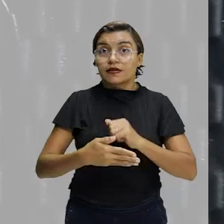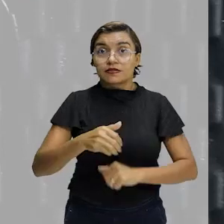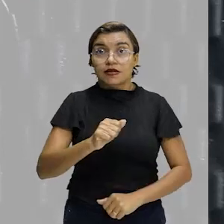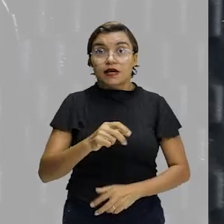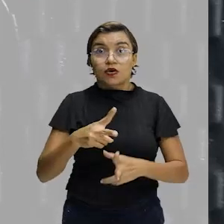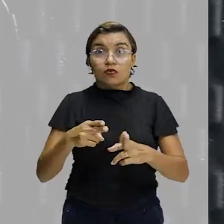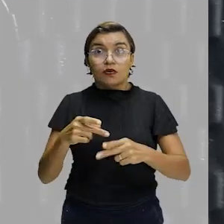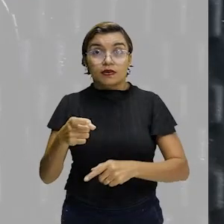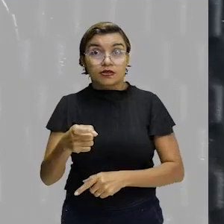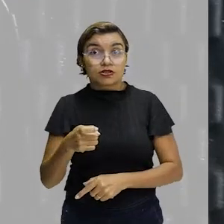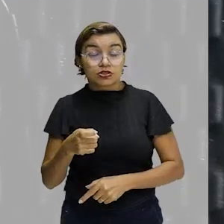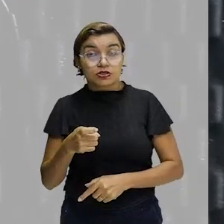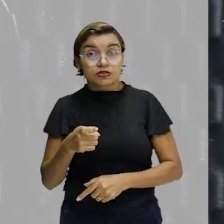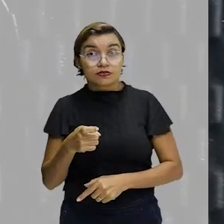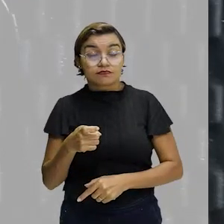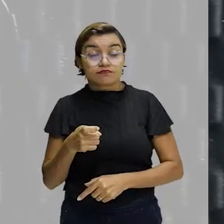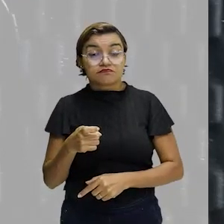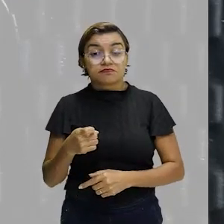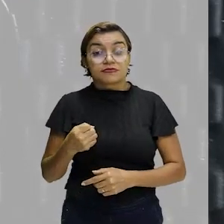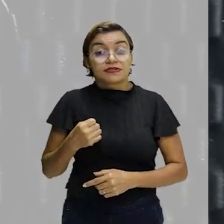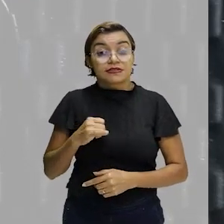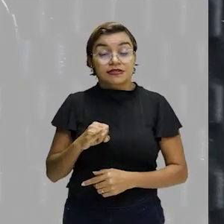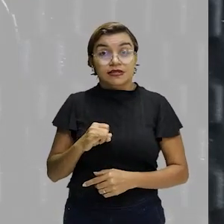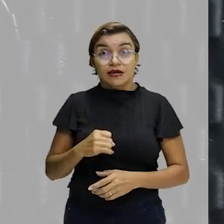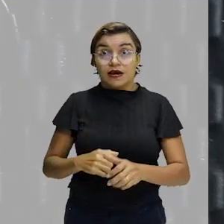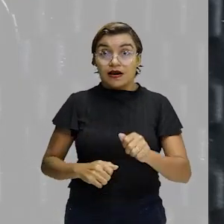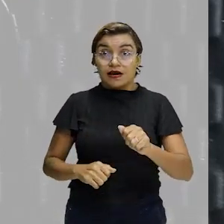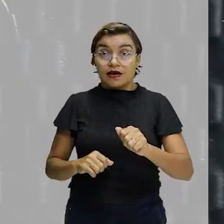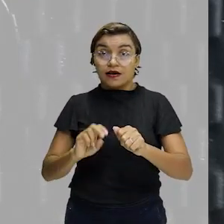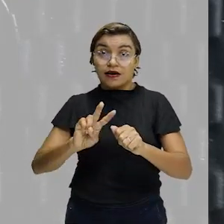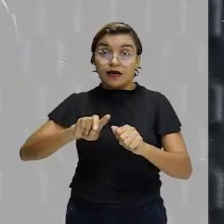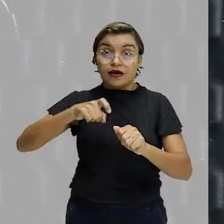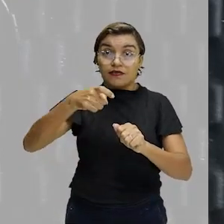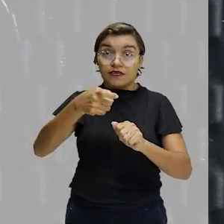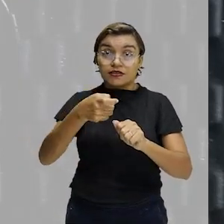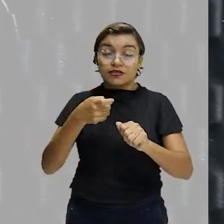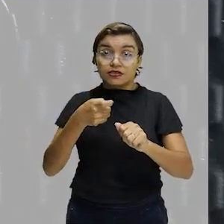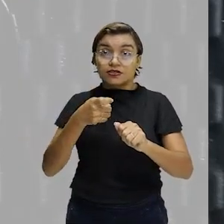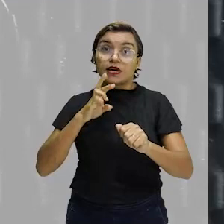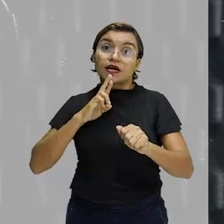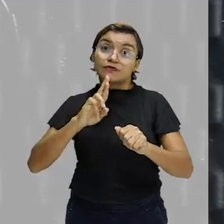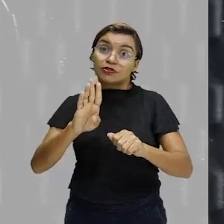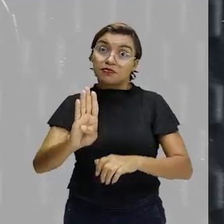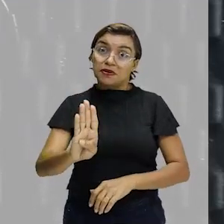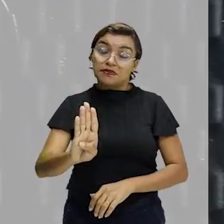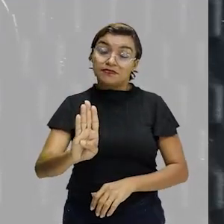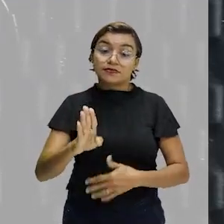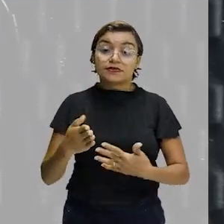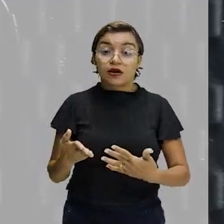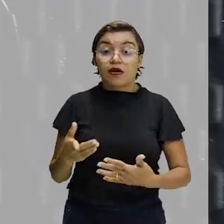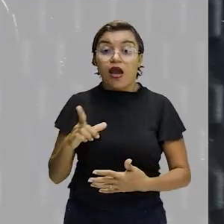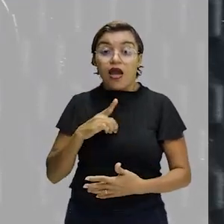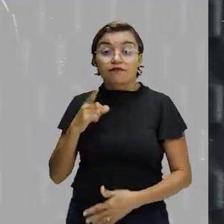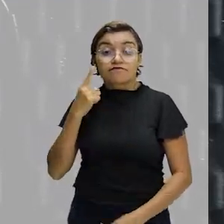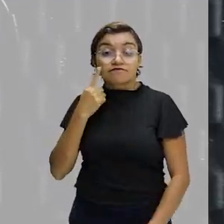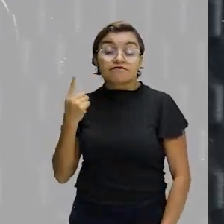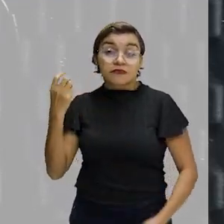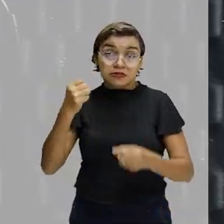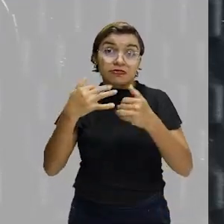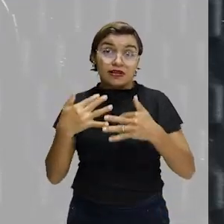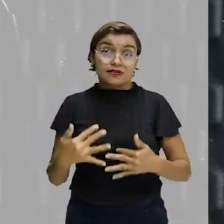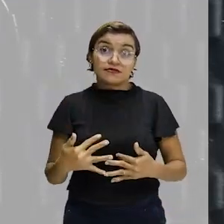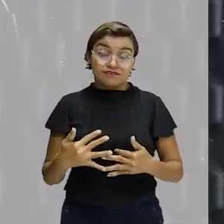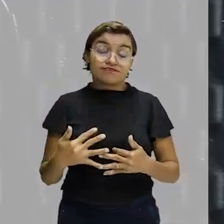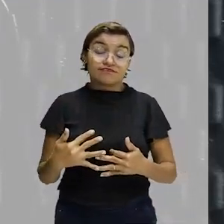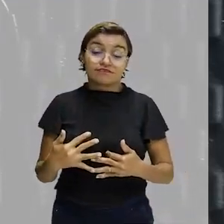a x, e isso só vai acontecer se A elevado a x tiver como resposta o B. É justamente essa definição aqui que eu estou